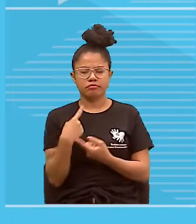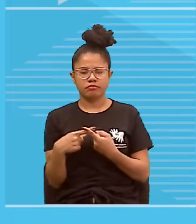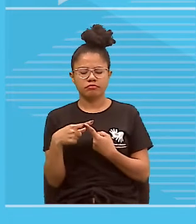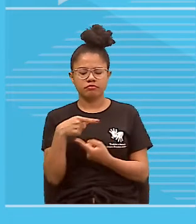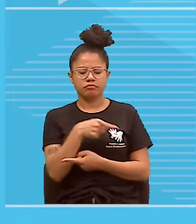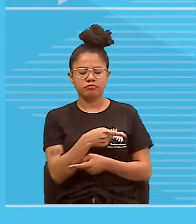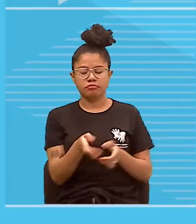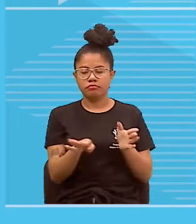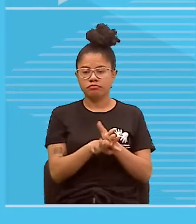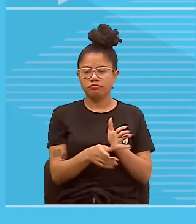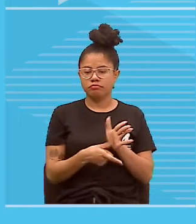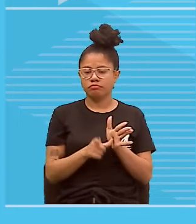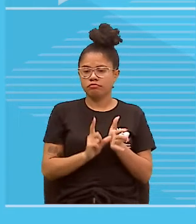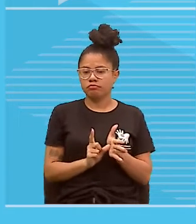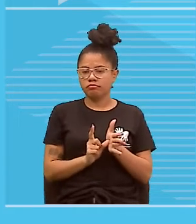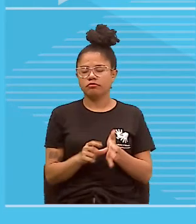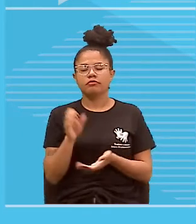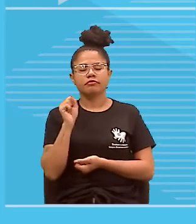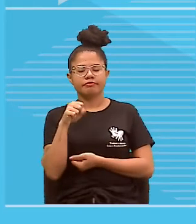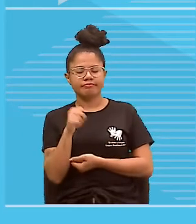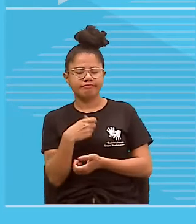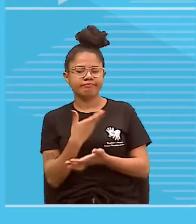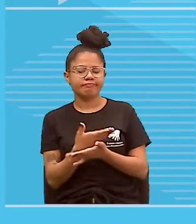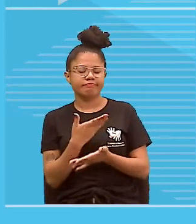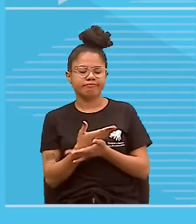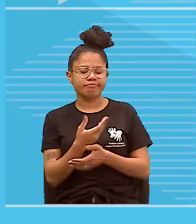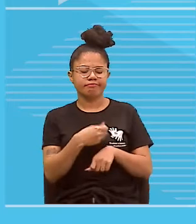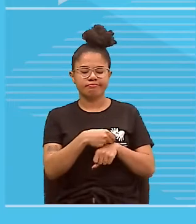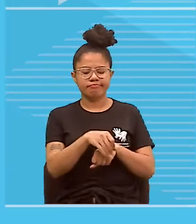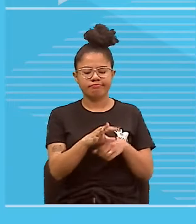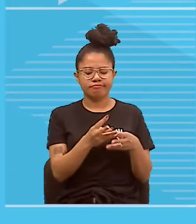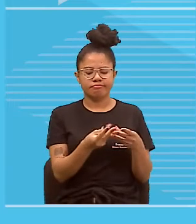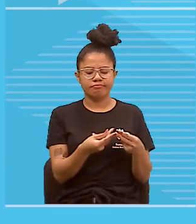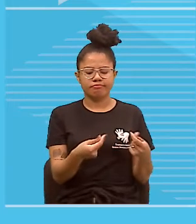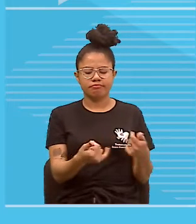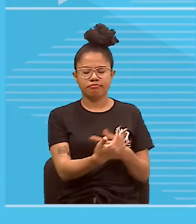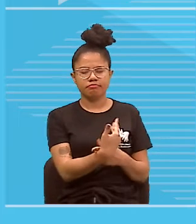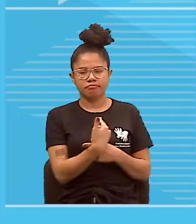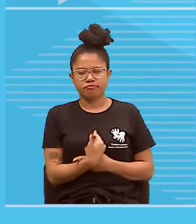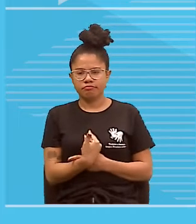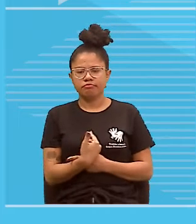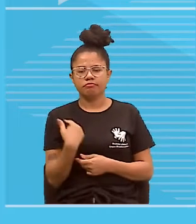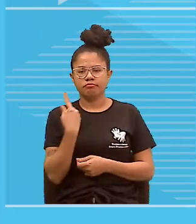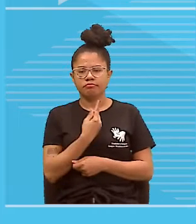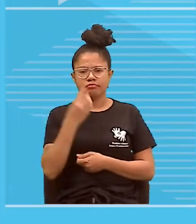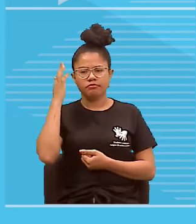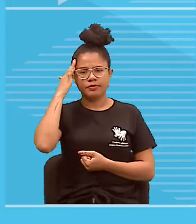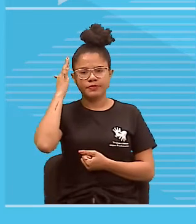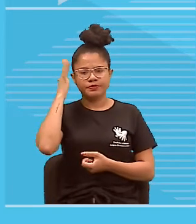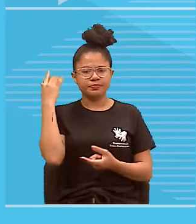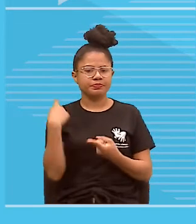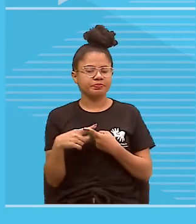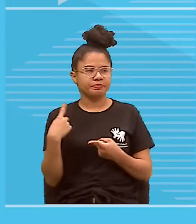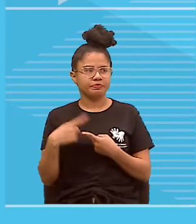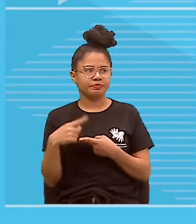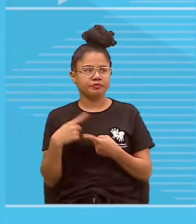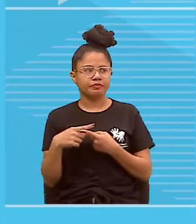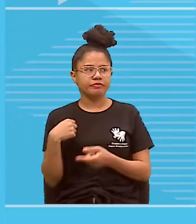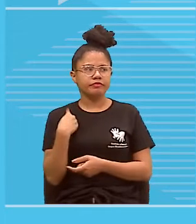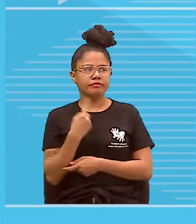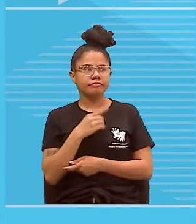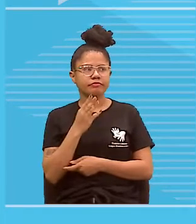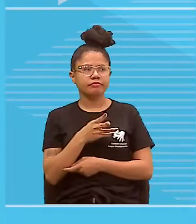sim o estudo dos fósseis Jack olha só ele auxilia a gente nessa compreensão por quê a gente está vendo aqui